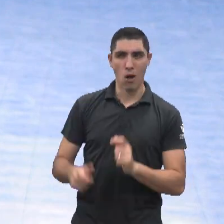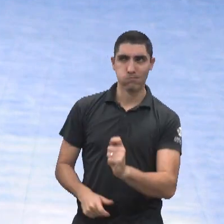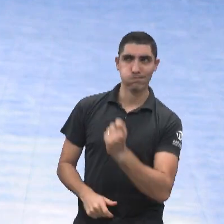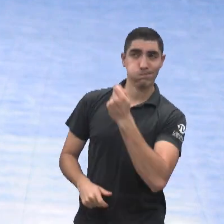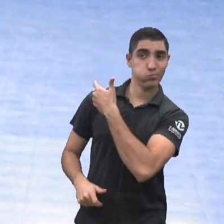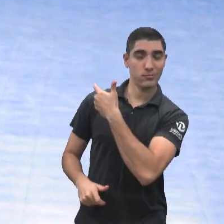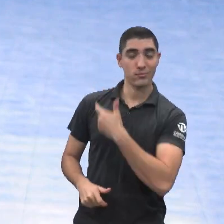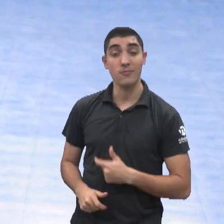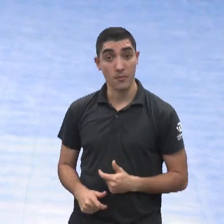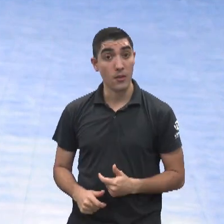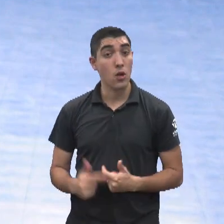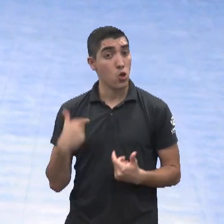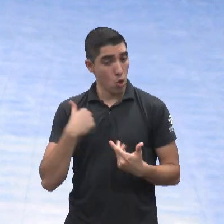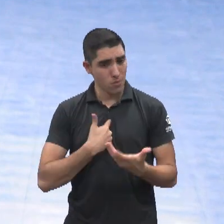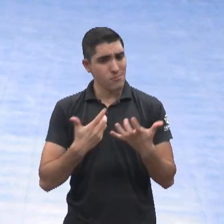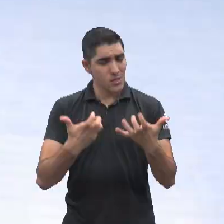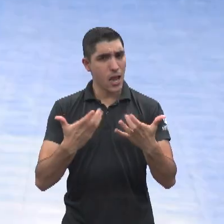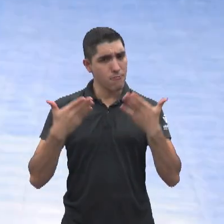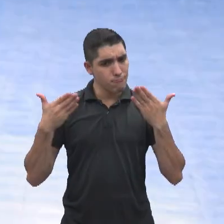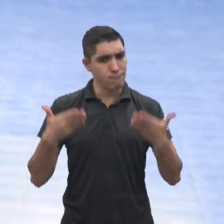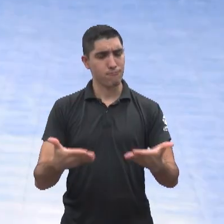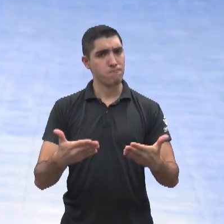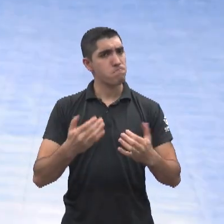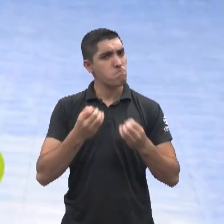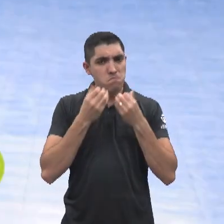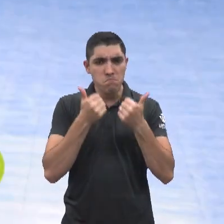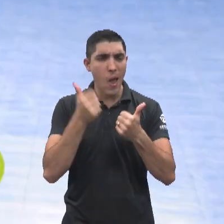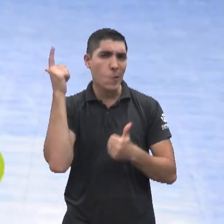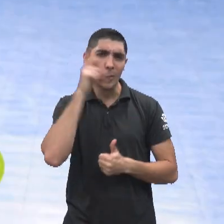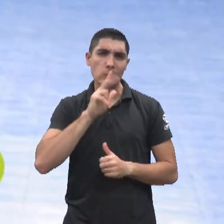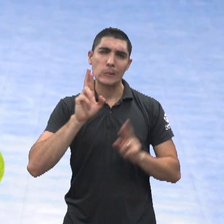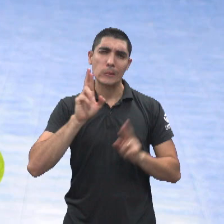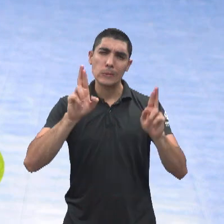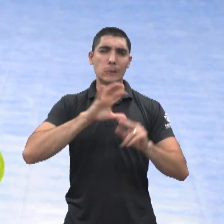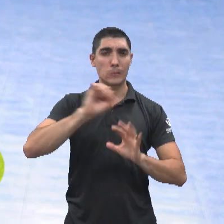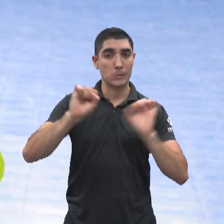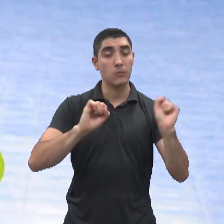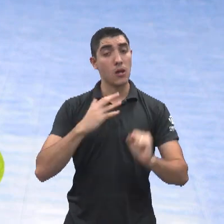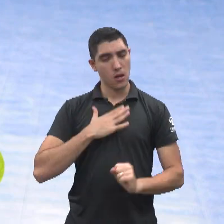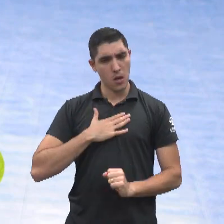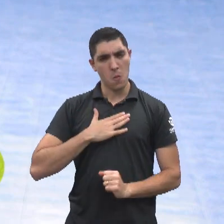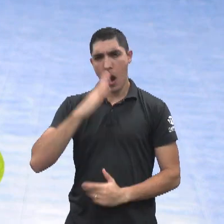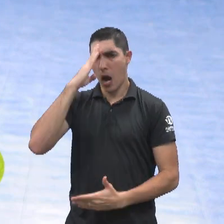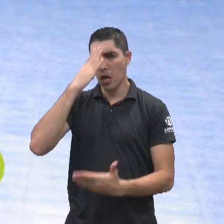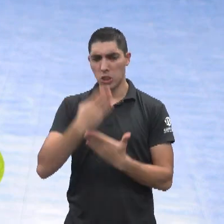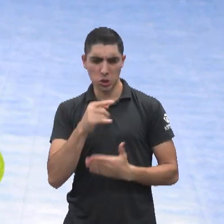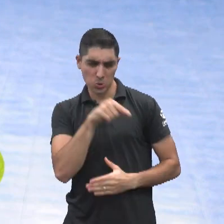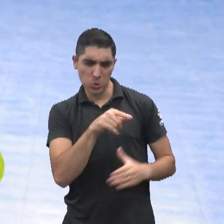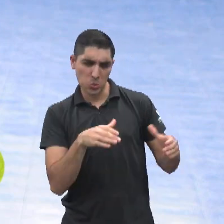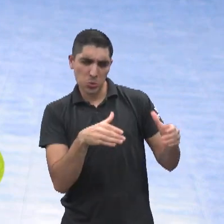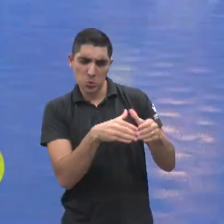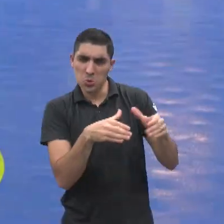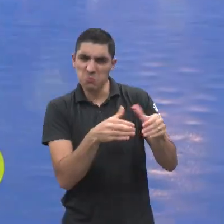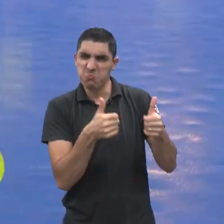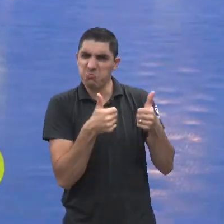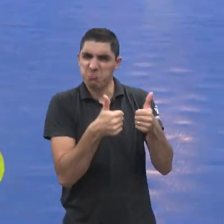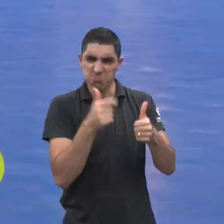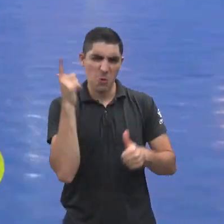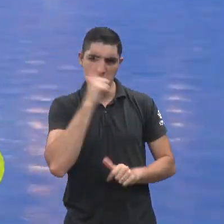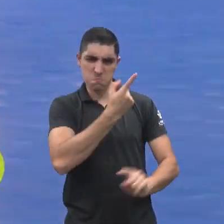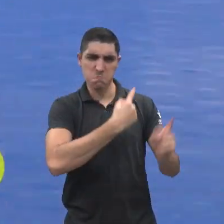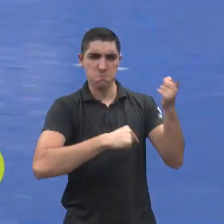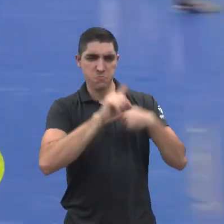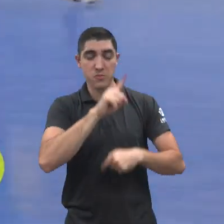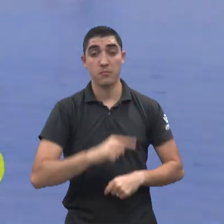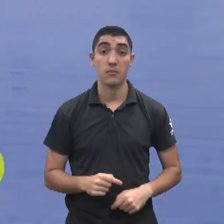campeonato paulista bom, então a gente está se preparando para isso. Eu tenho bastante fé nesse time e acredito que a gente vai dar saltos longos. E o elenco